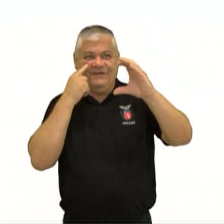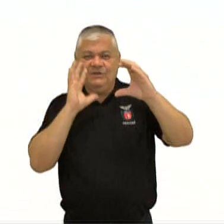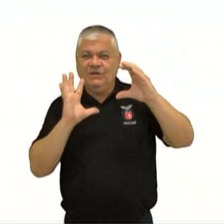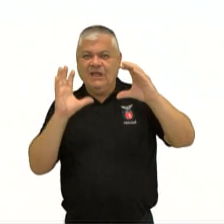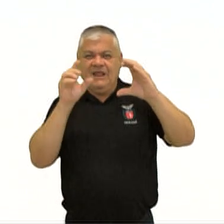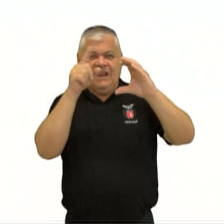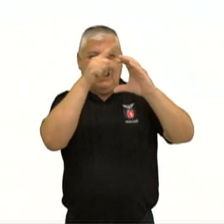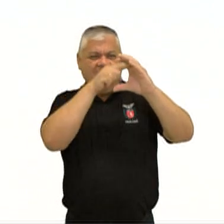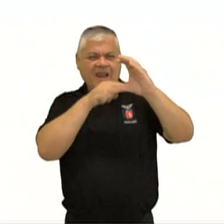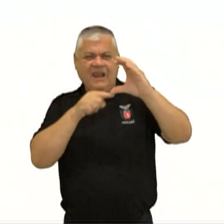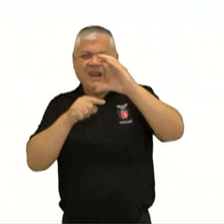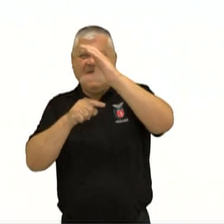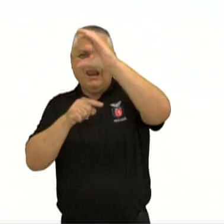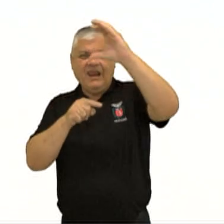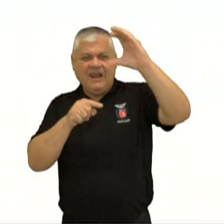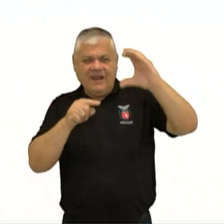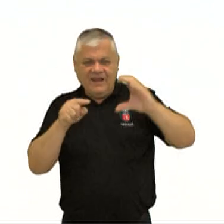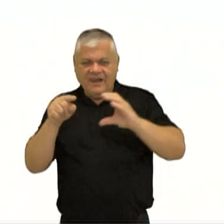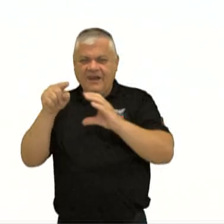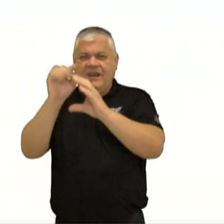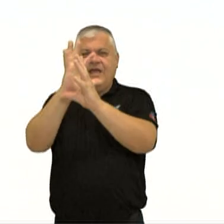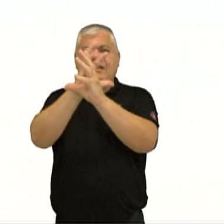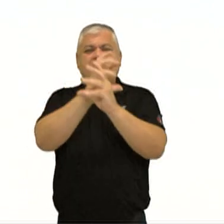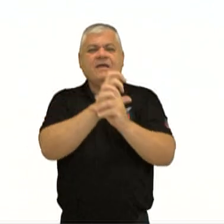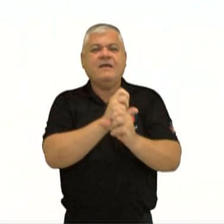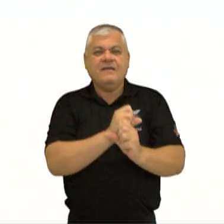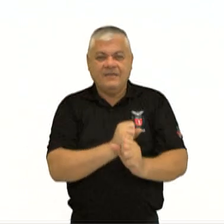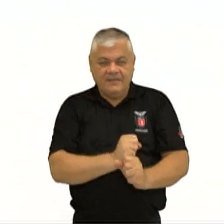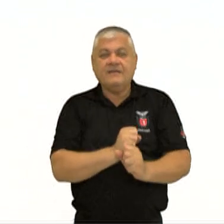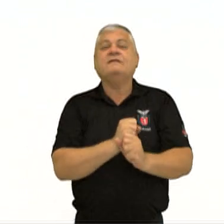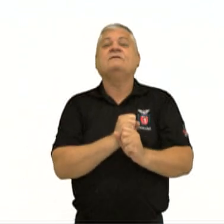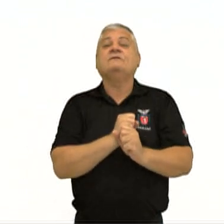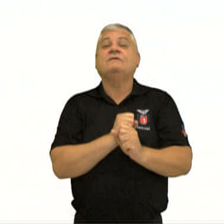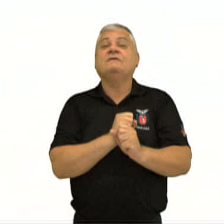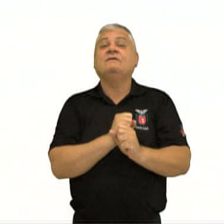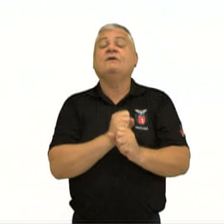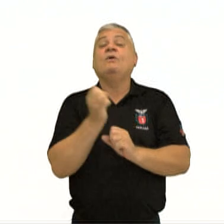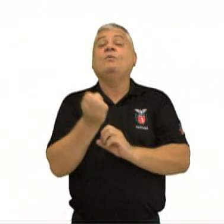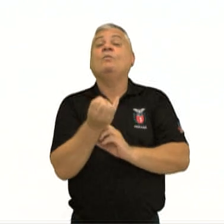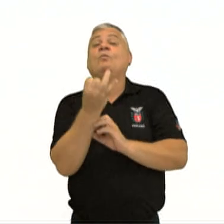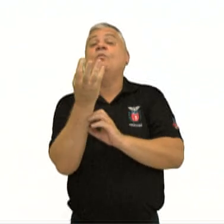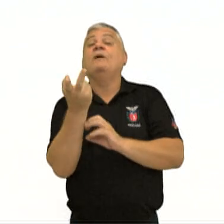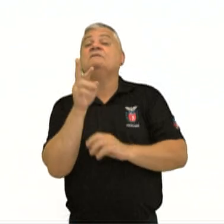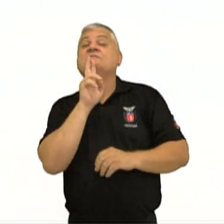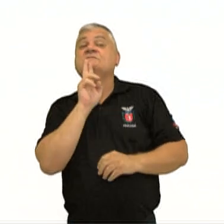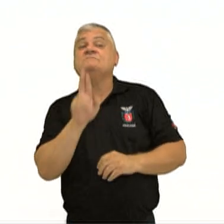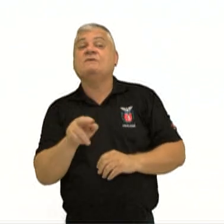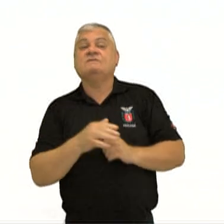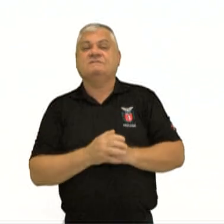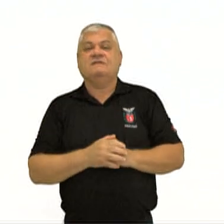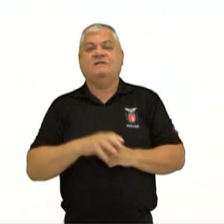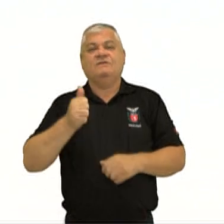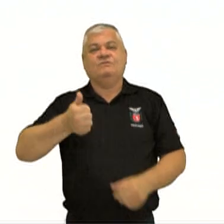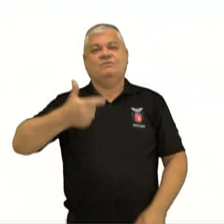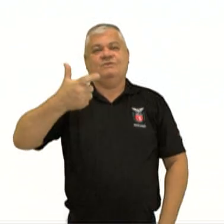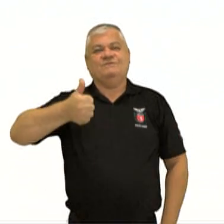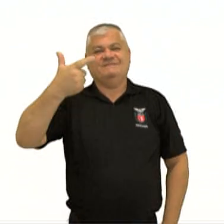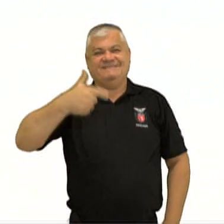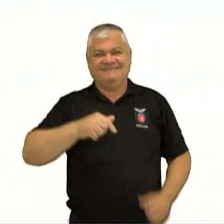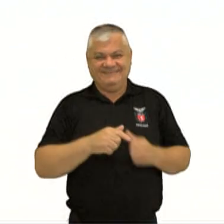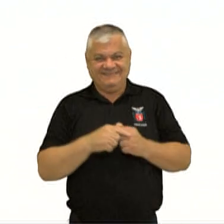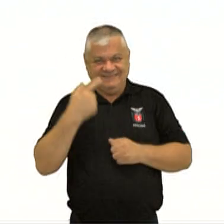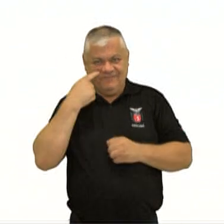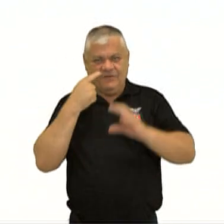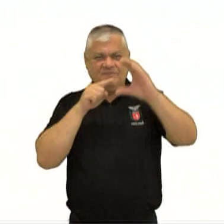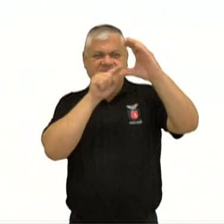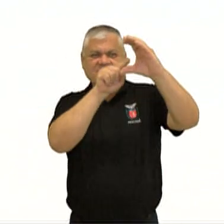somando todos os números de carbono ali com dupla ligação, Quantos nós perfazemos? Um total de